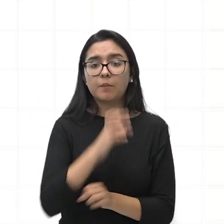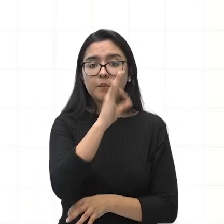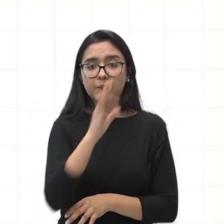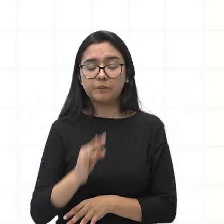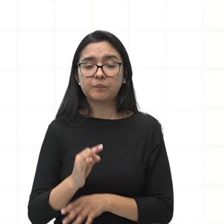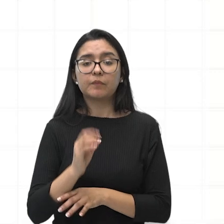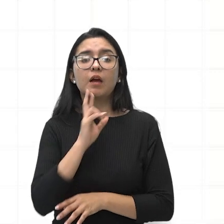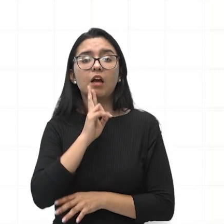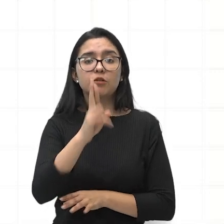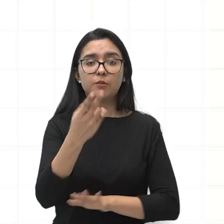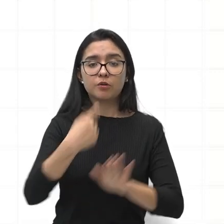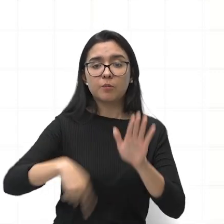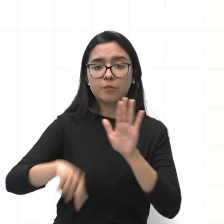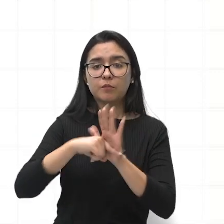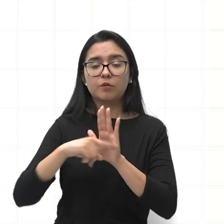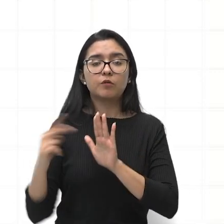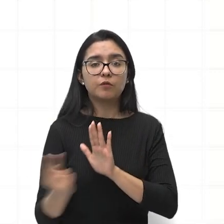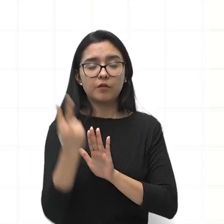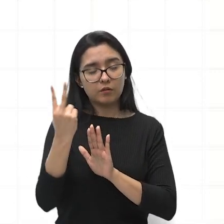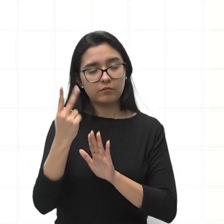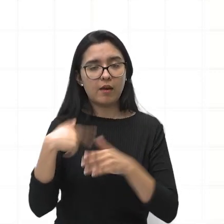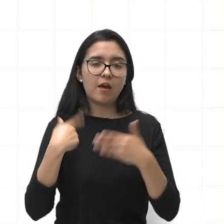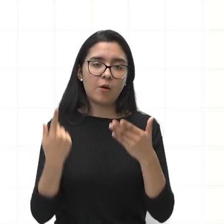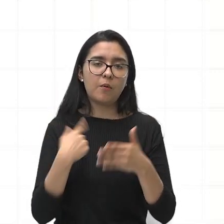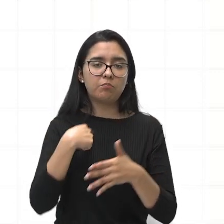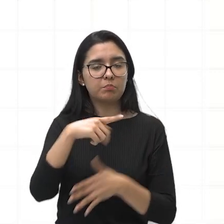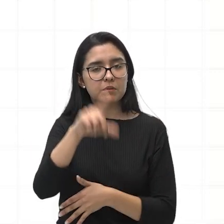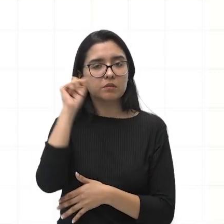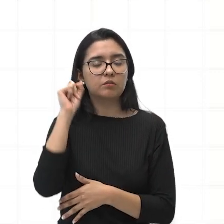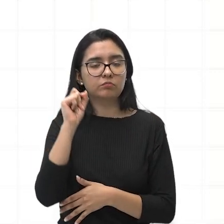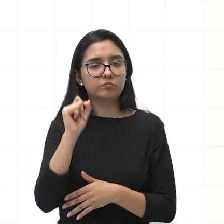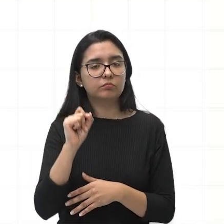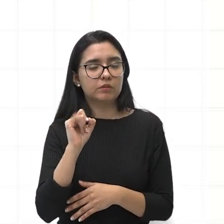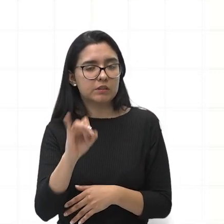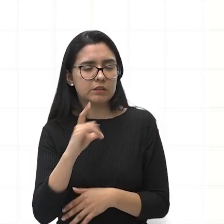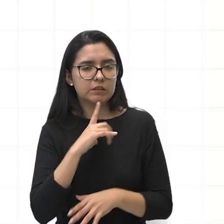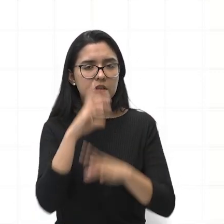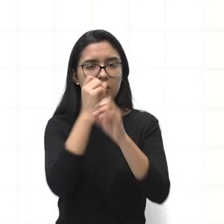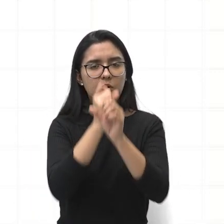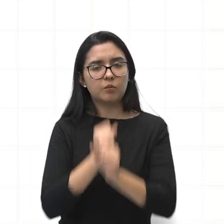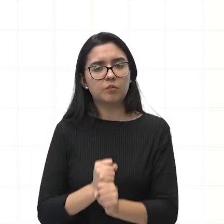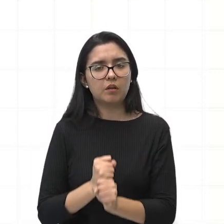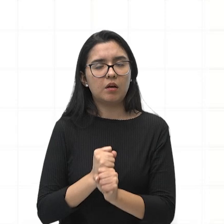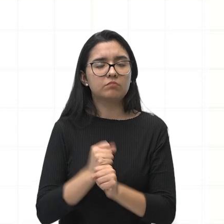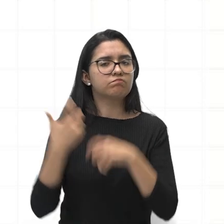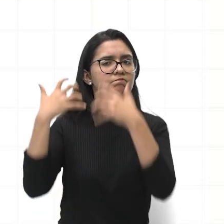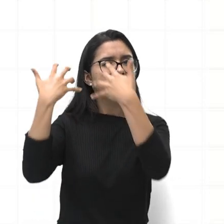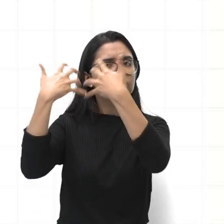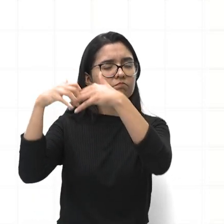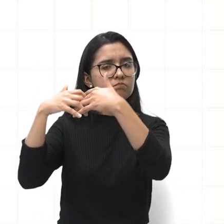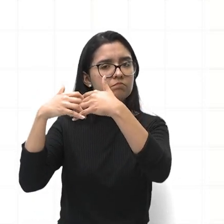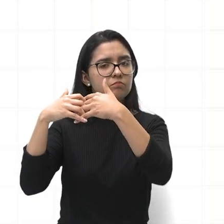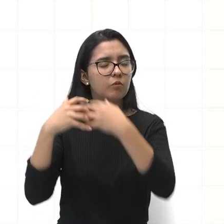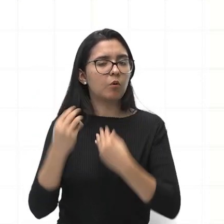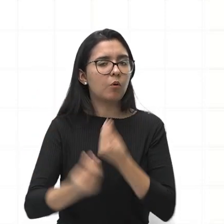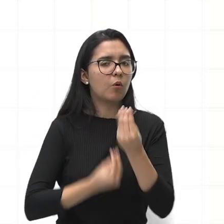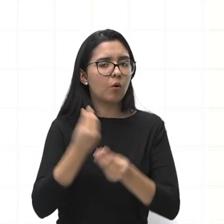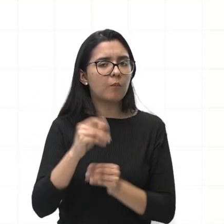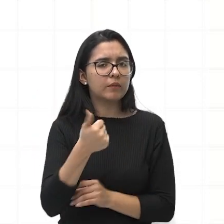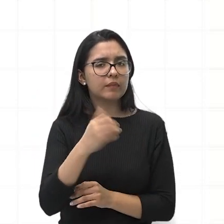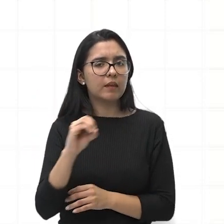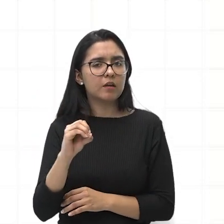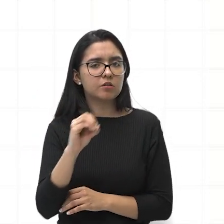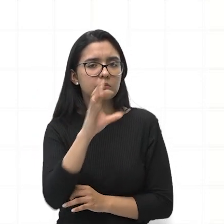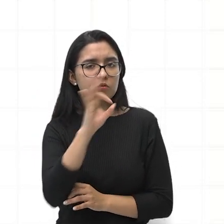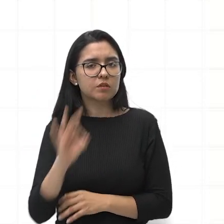resultado subtrair do preço. É uma alternativa, né? Se nós fôssemos calcular de cabeça, né? Quanto seria